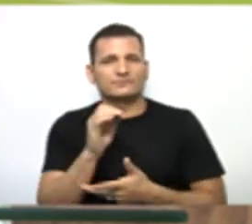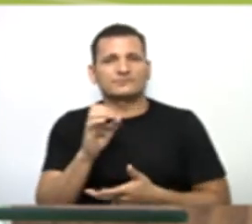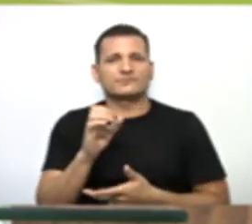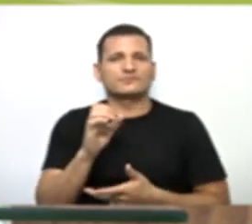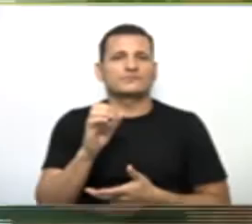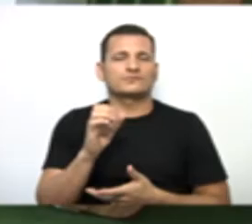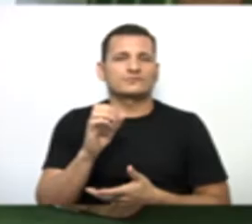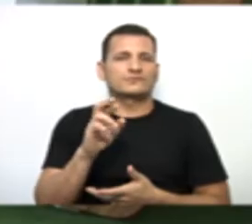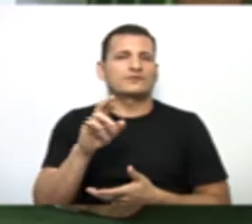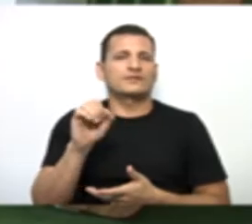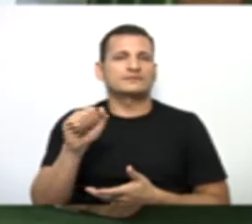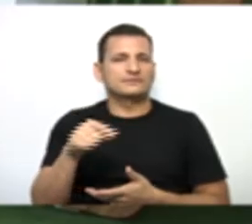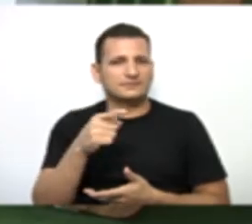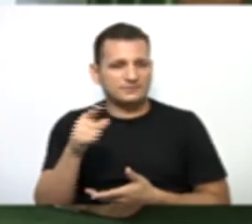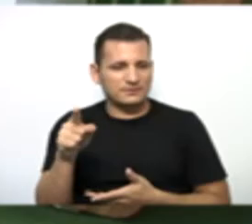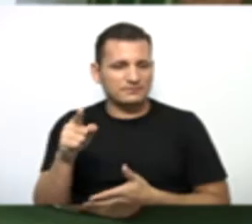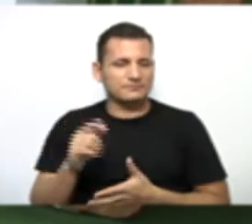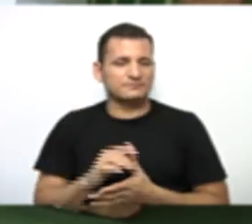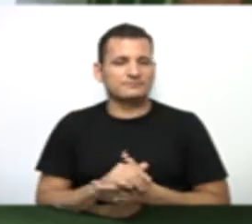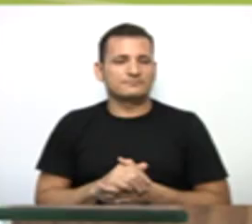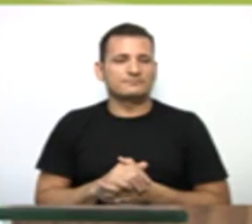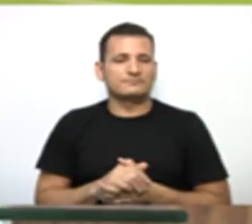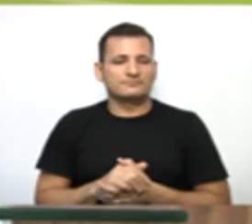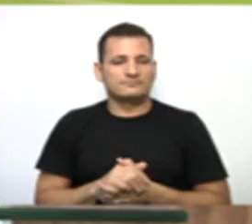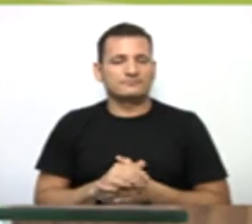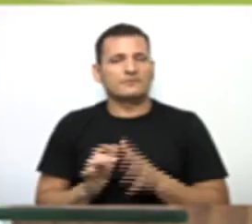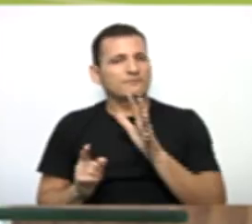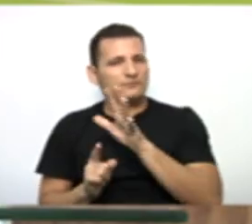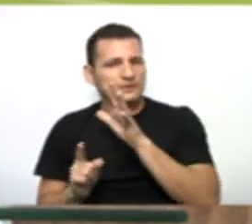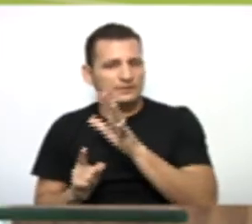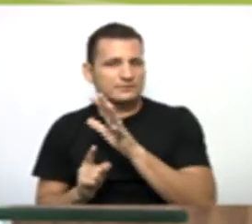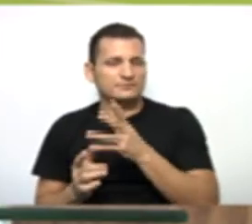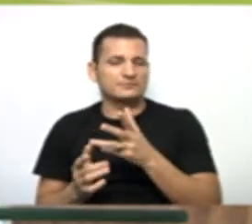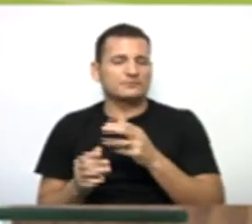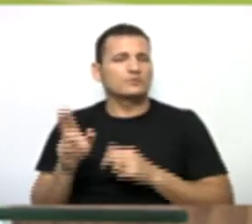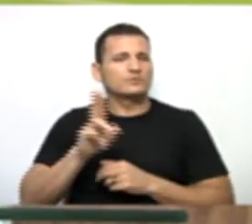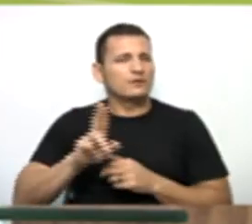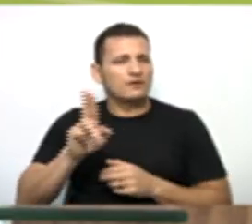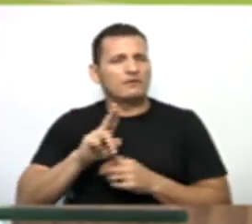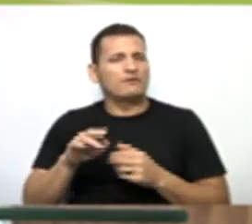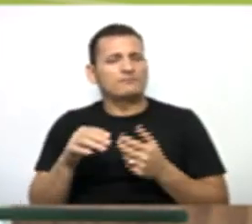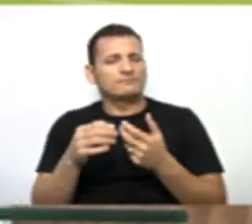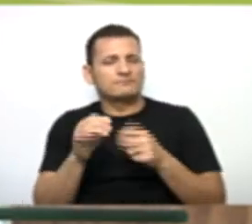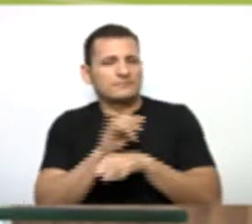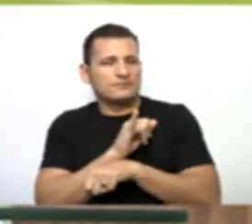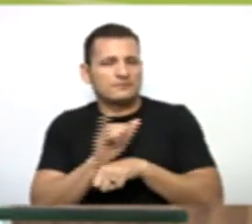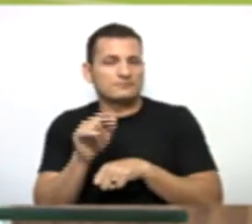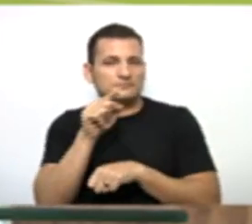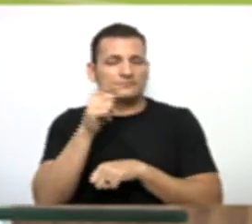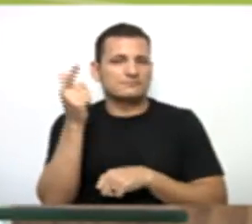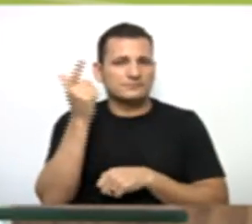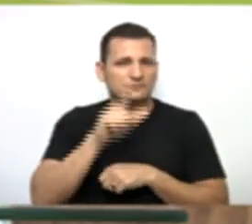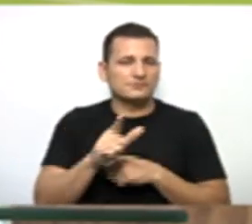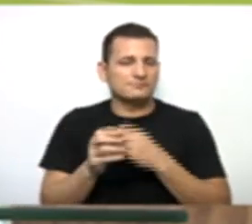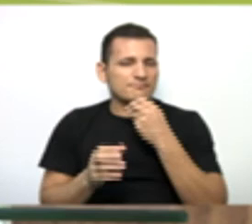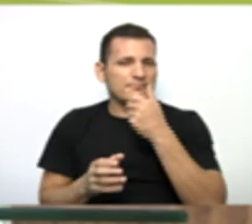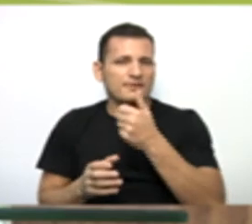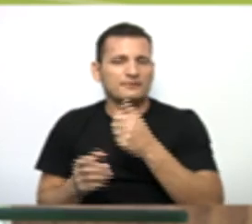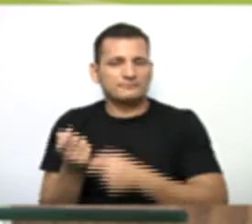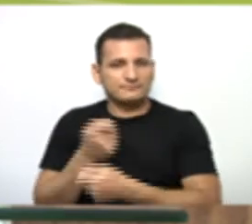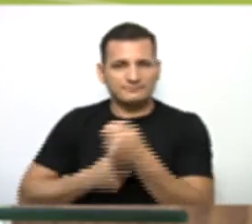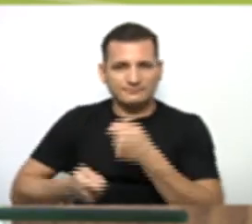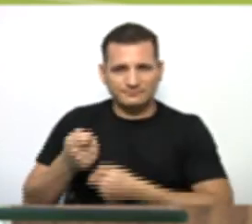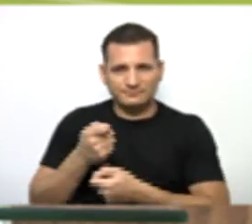professor Kleber? Isso, coerção, verdade. Né? Uhum. Enfim, usar esses artifícios para você conseguir se sair bem